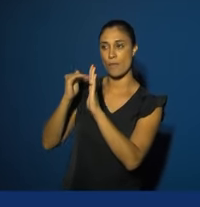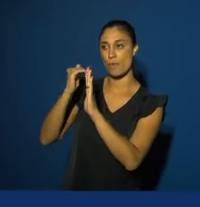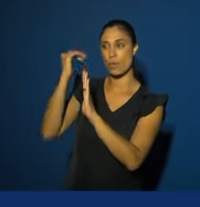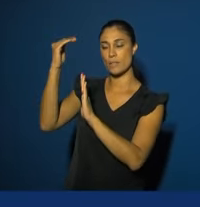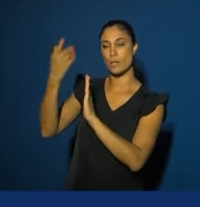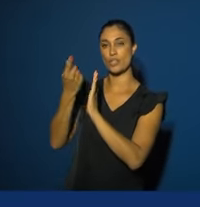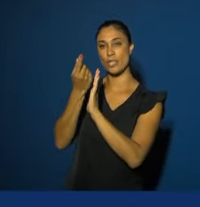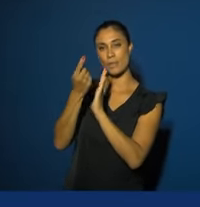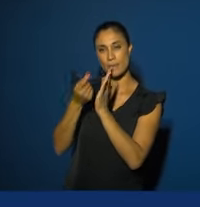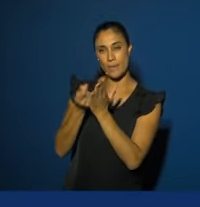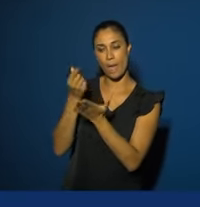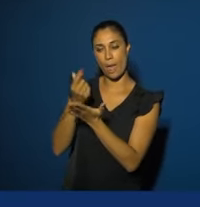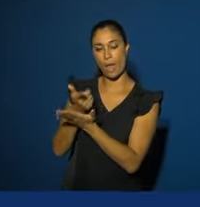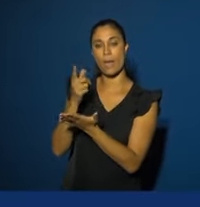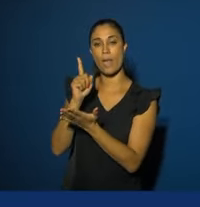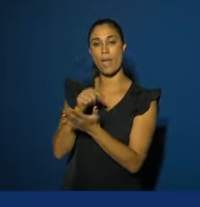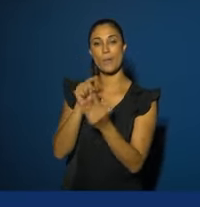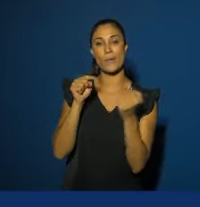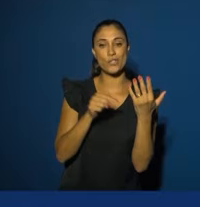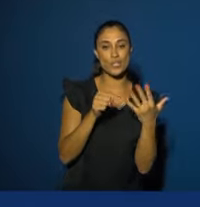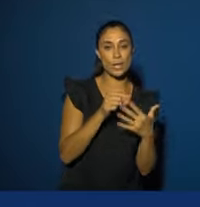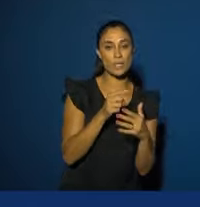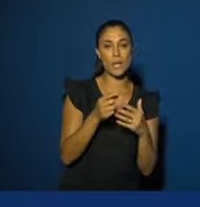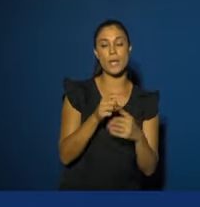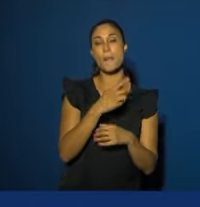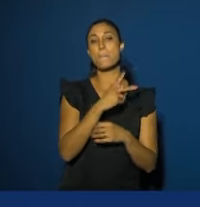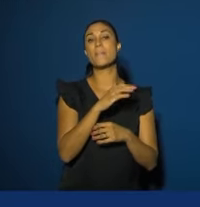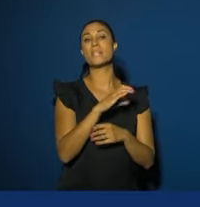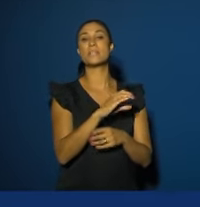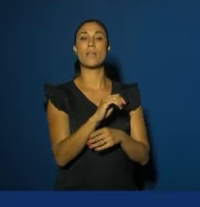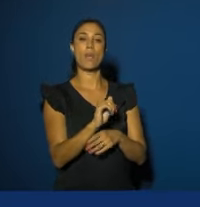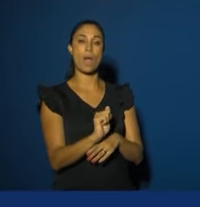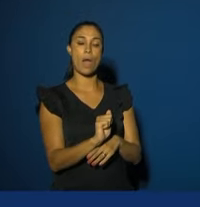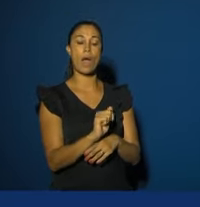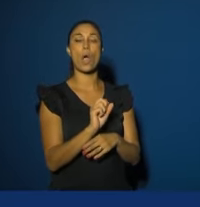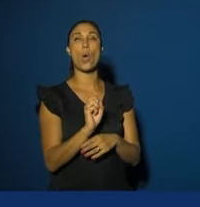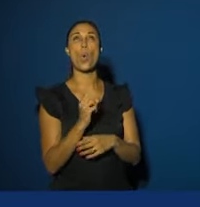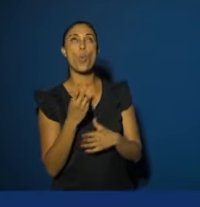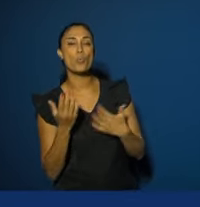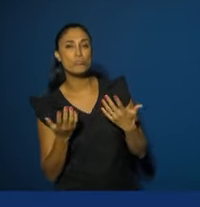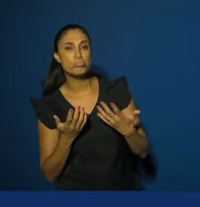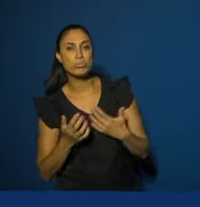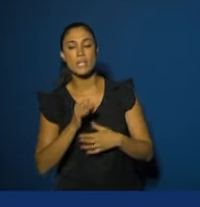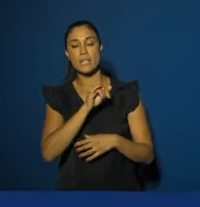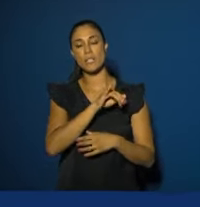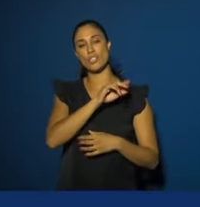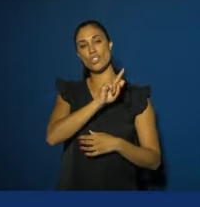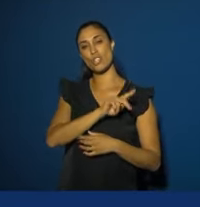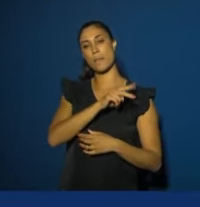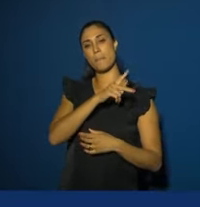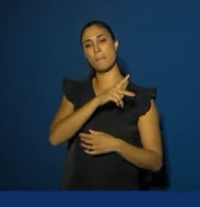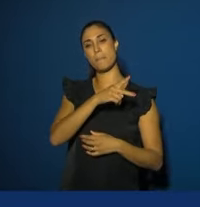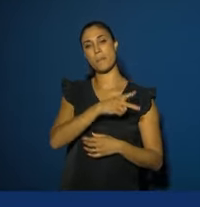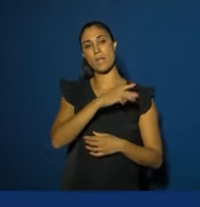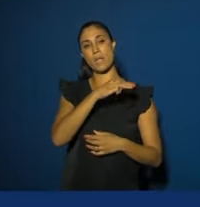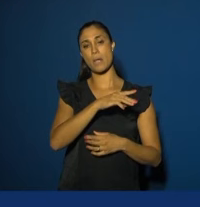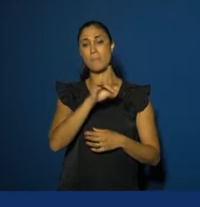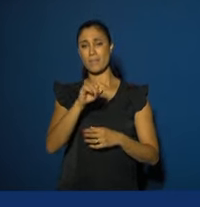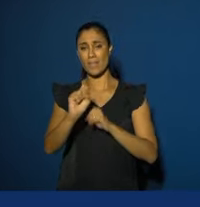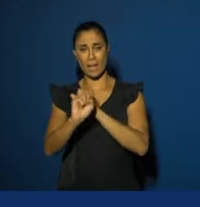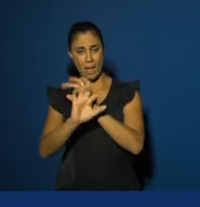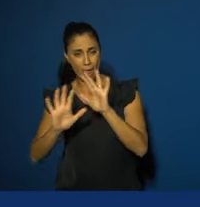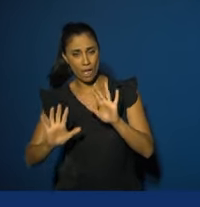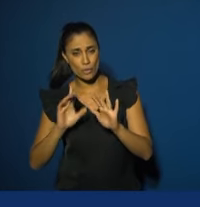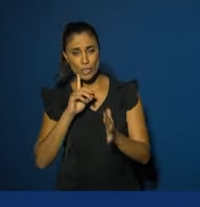tarifária será por base do indicador IPCA eh ou e IGPM ou seja tá tá claro tá